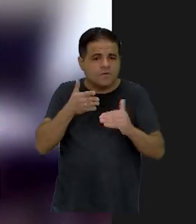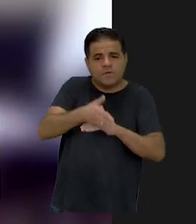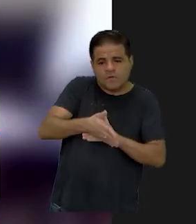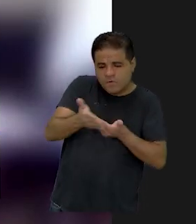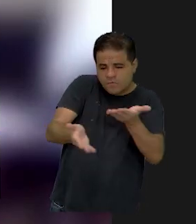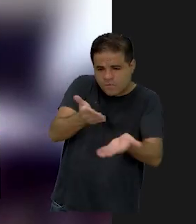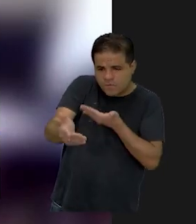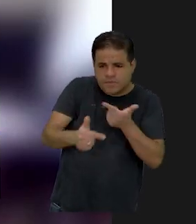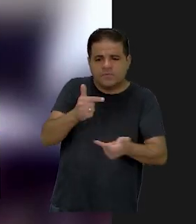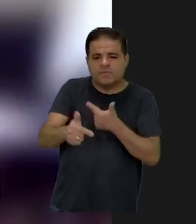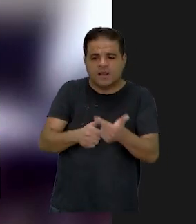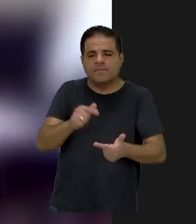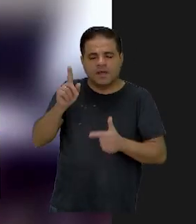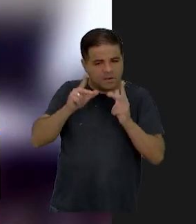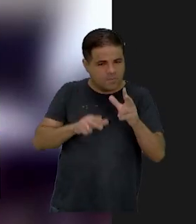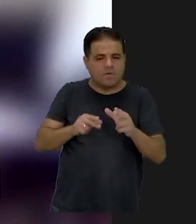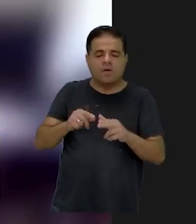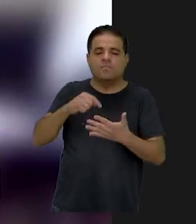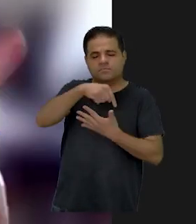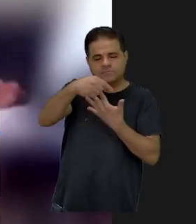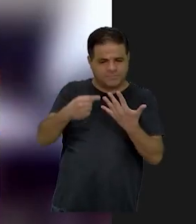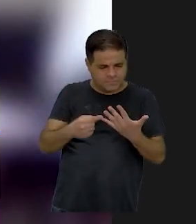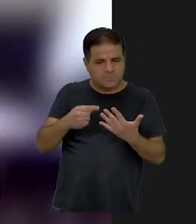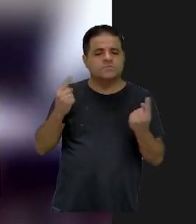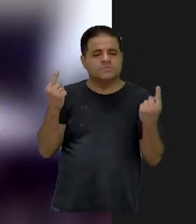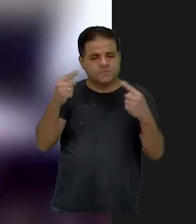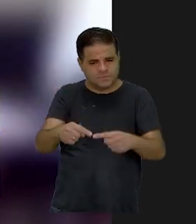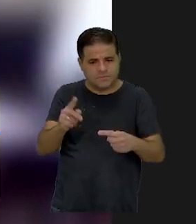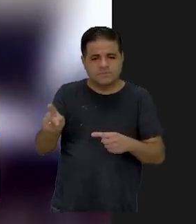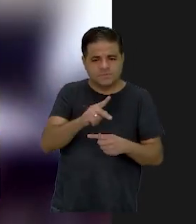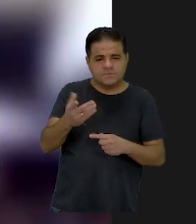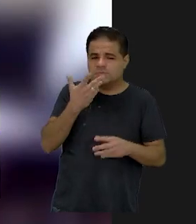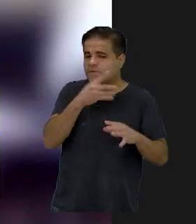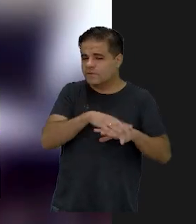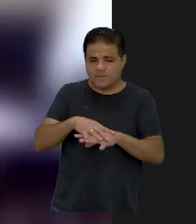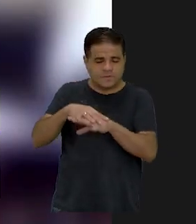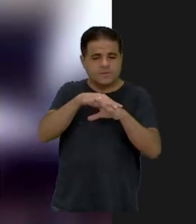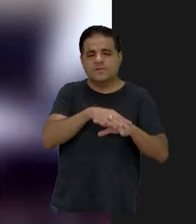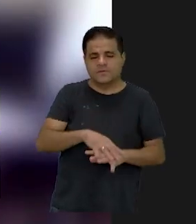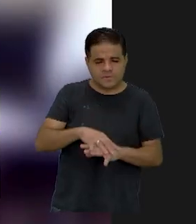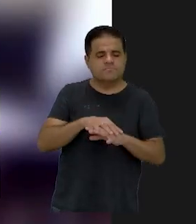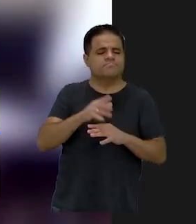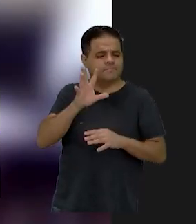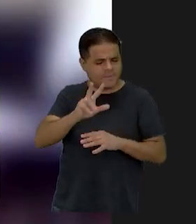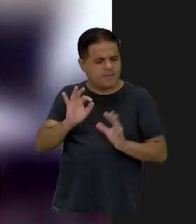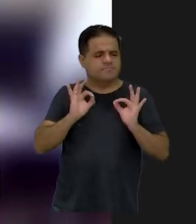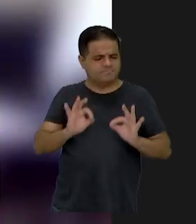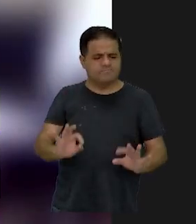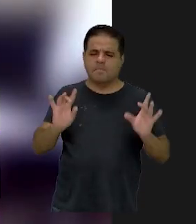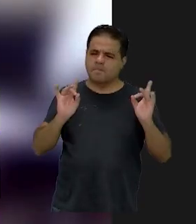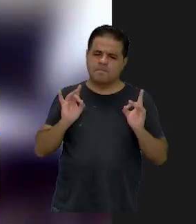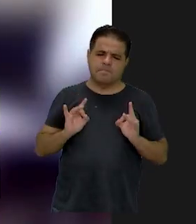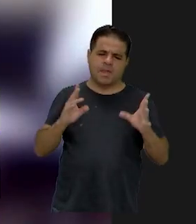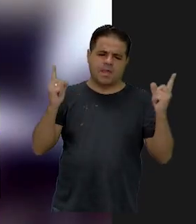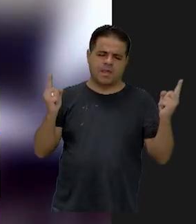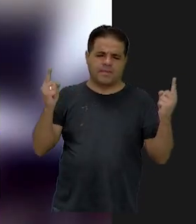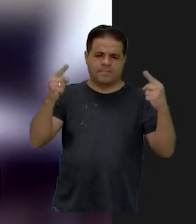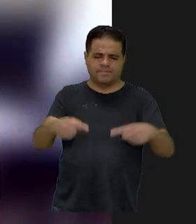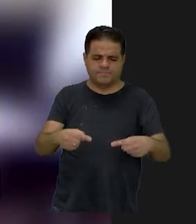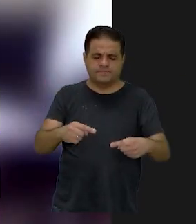dos meninos, dos conhecimentos, ou do aprofundamento. E sempre com foco nos 4